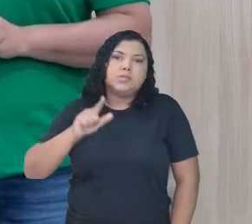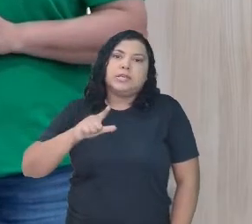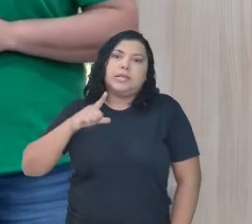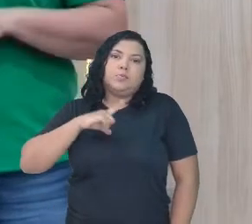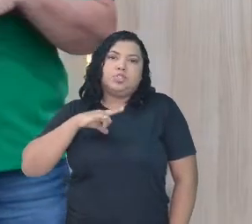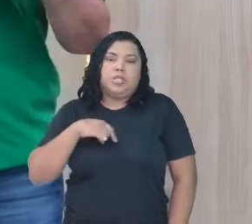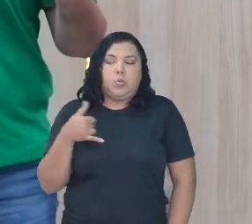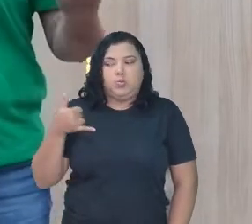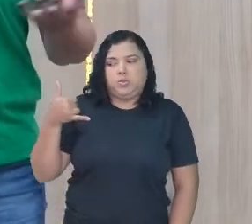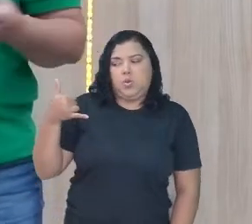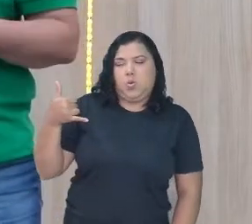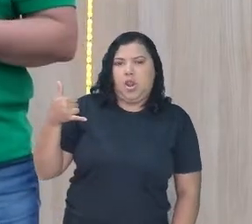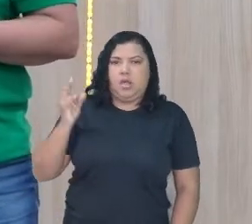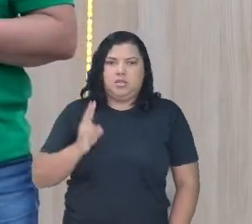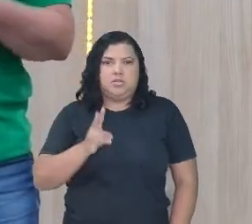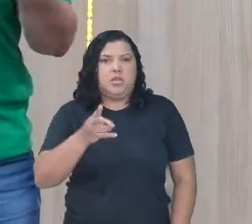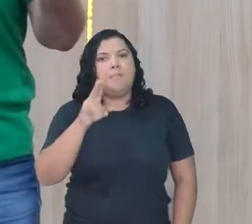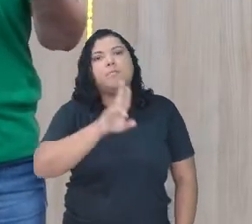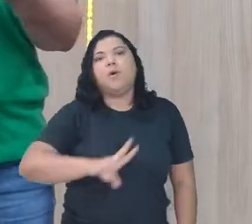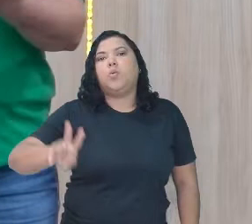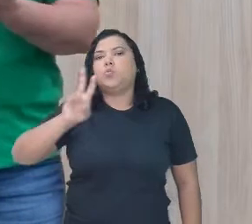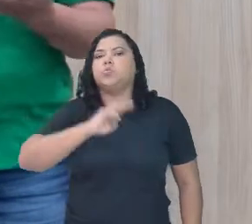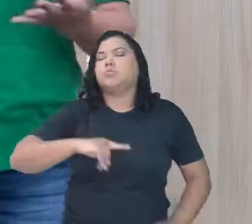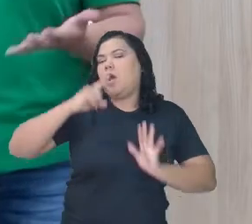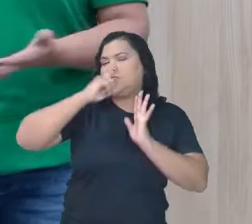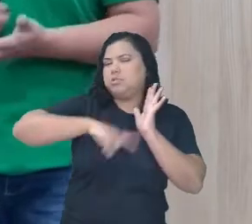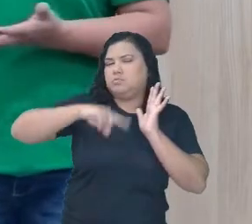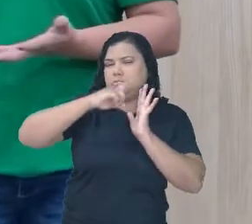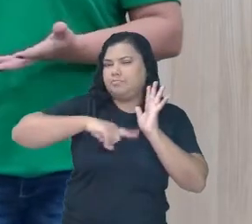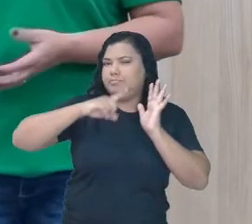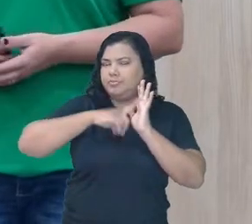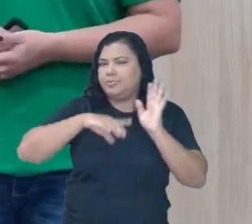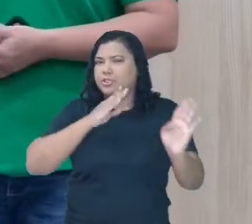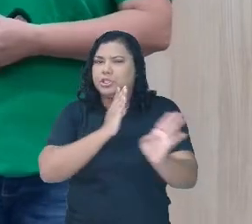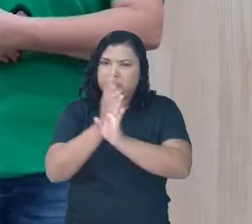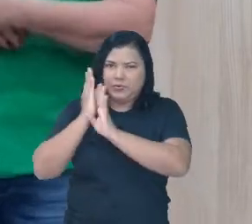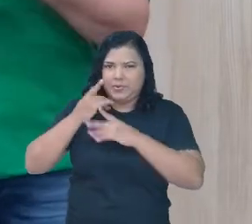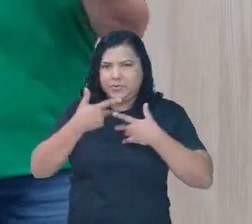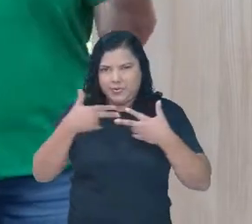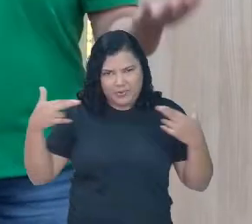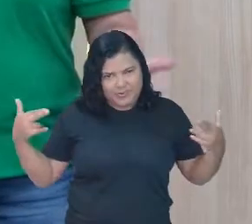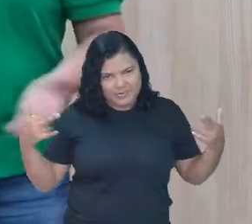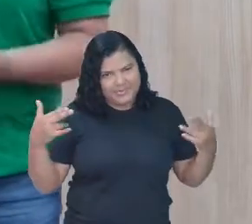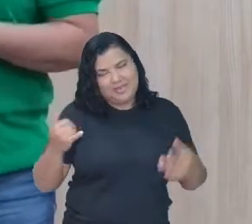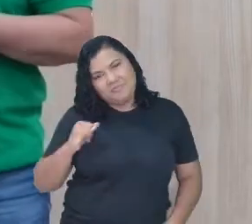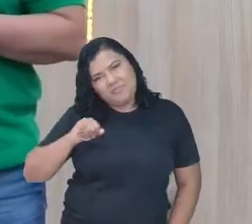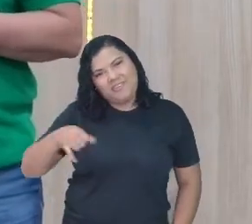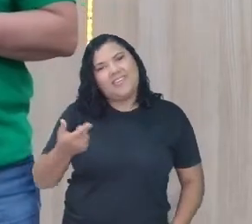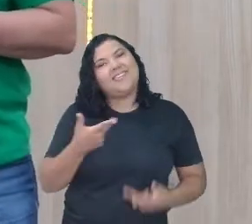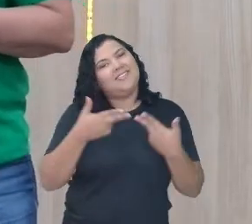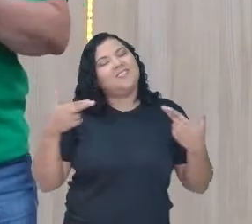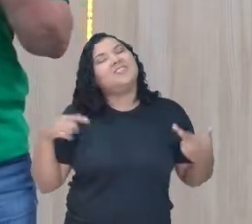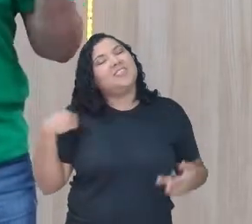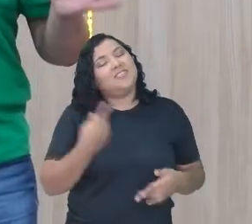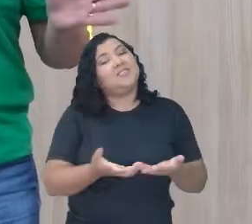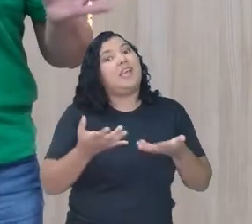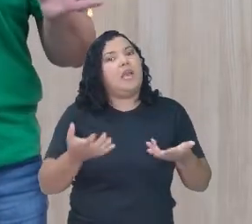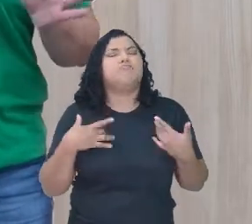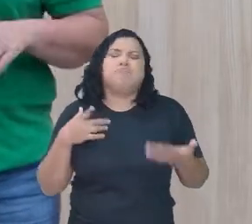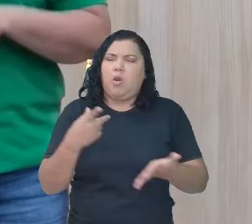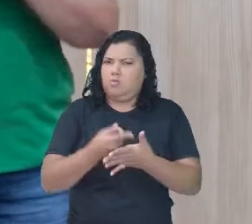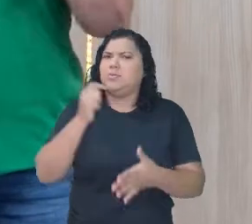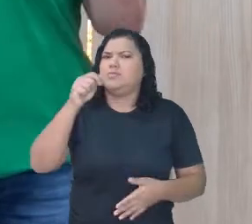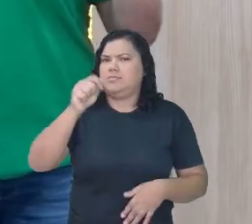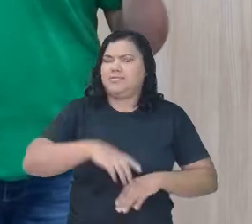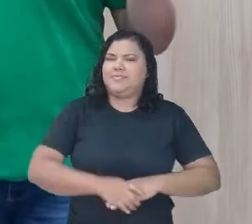um celular disponível para a gente usar, mexer, descobrir, curtir aquilo que queremos. Isso acontece,